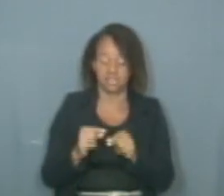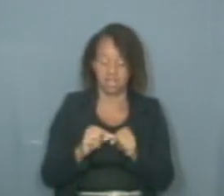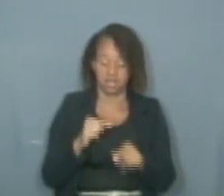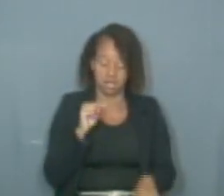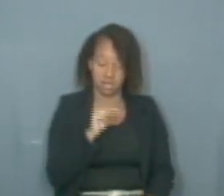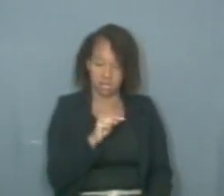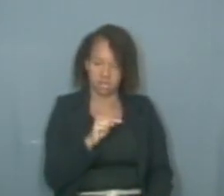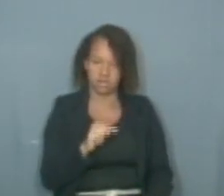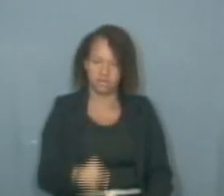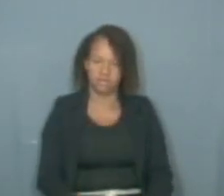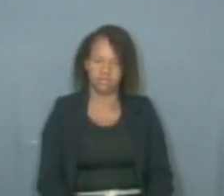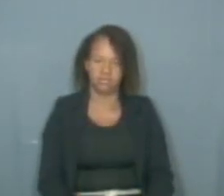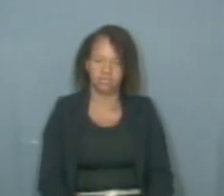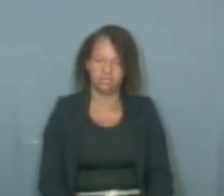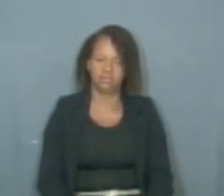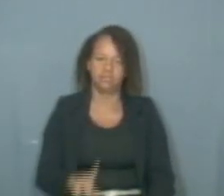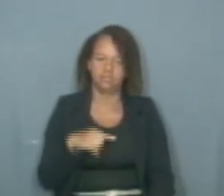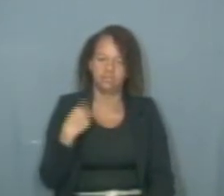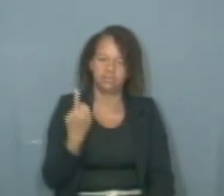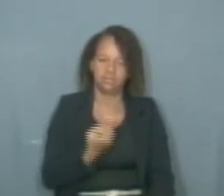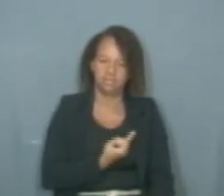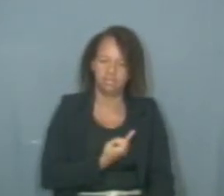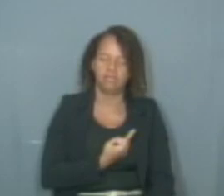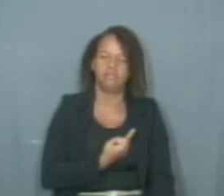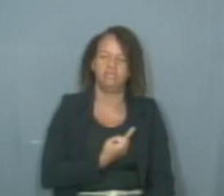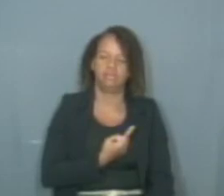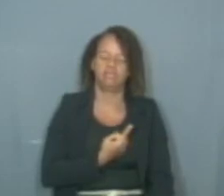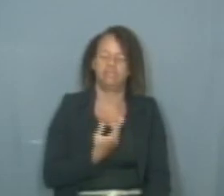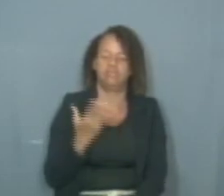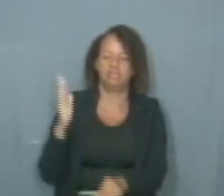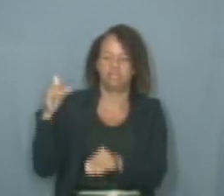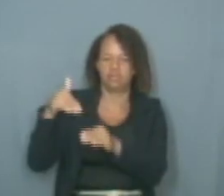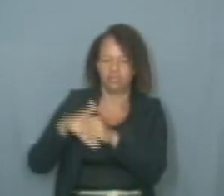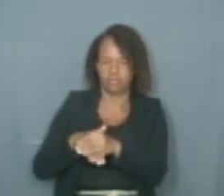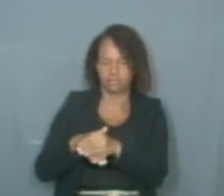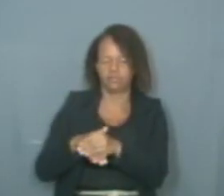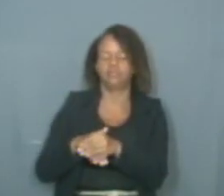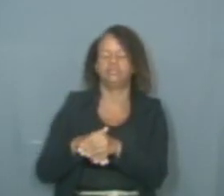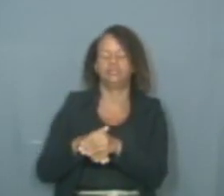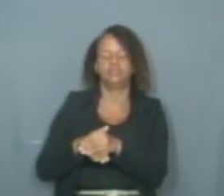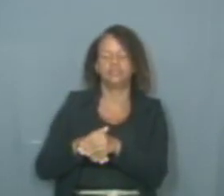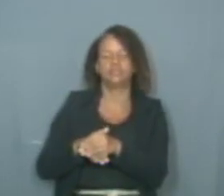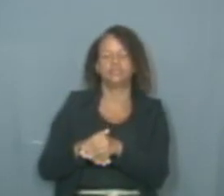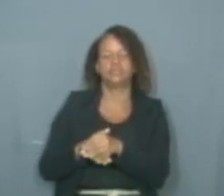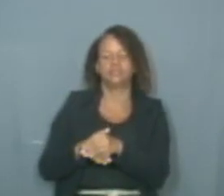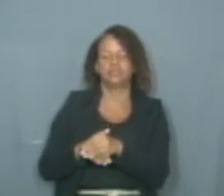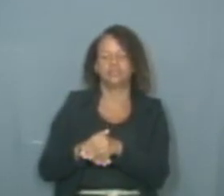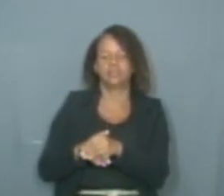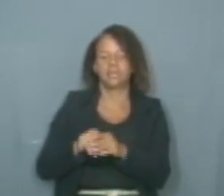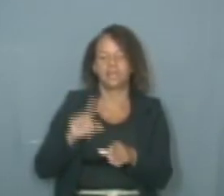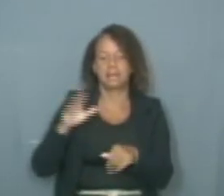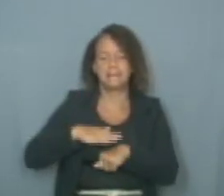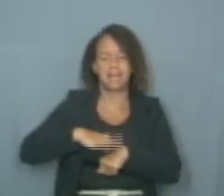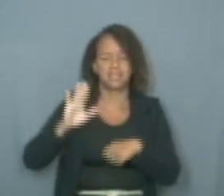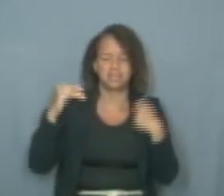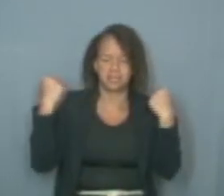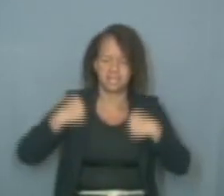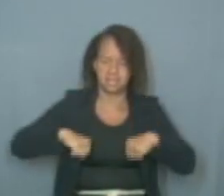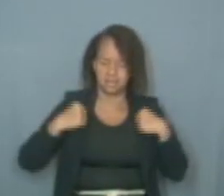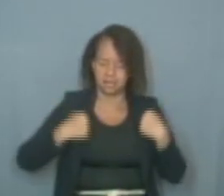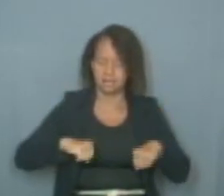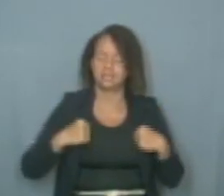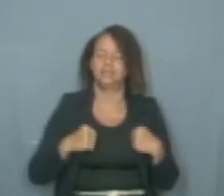isso, senhoras e senhores, nós estamos votando por aqueles que mais